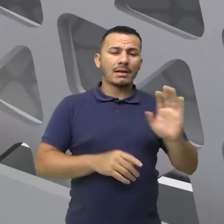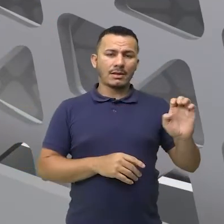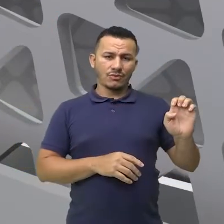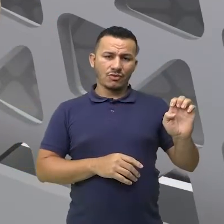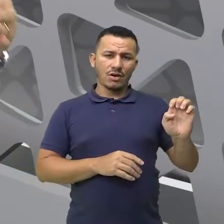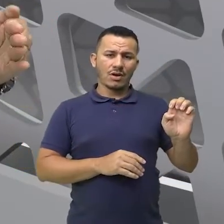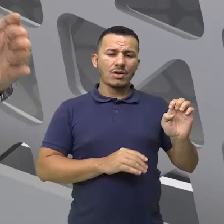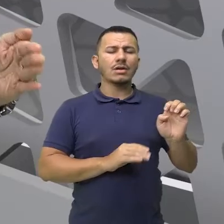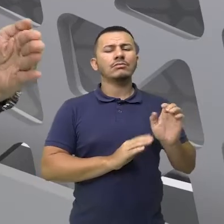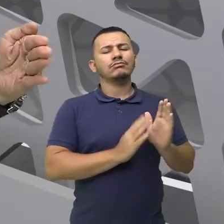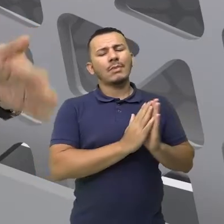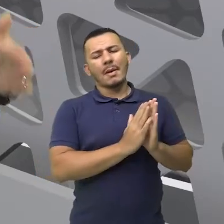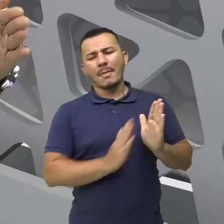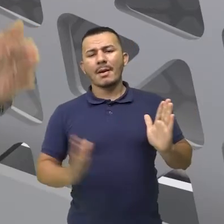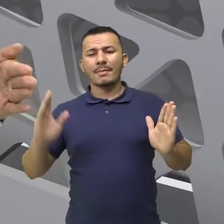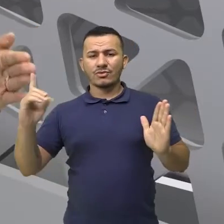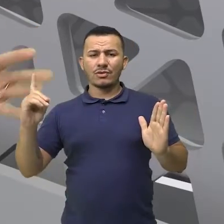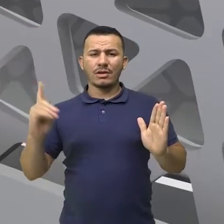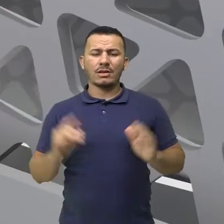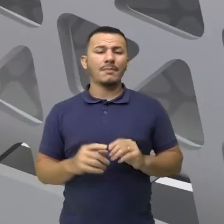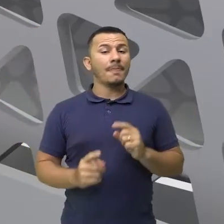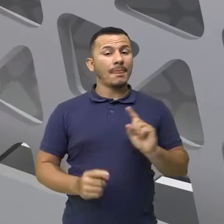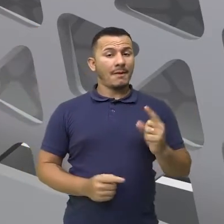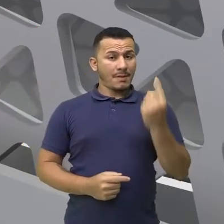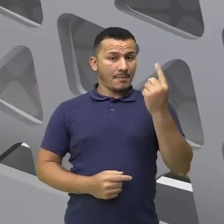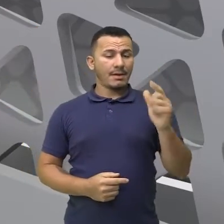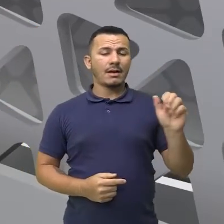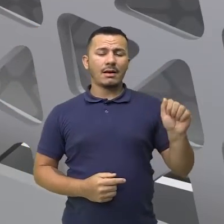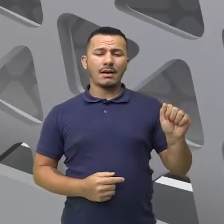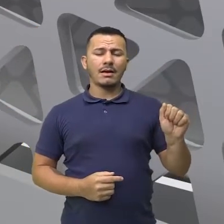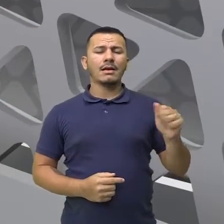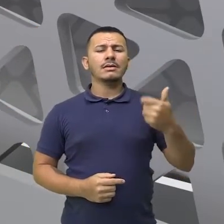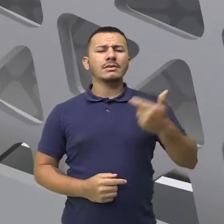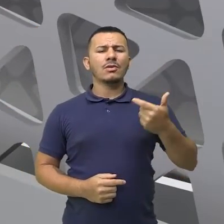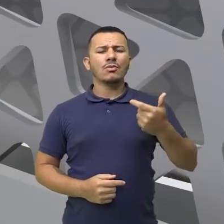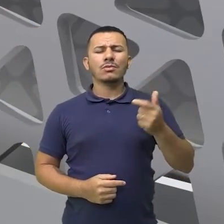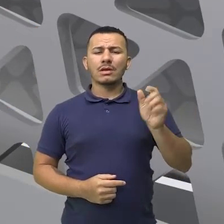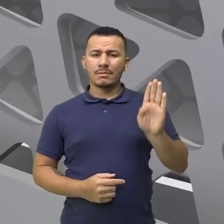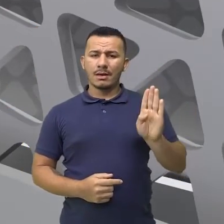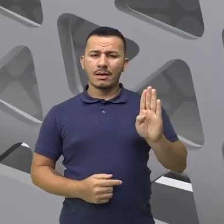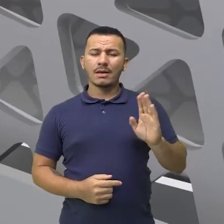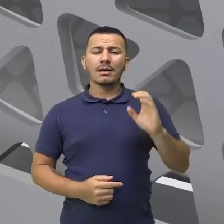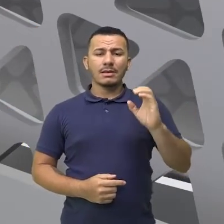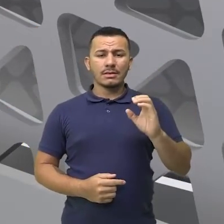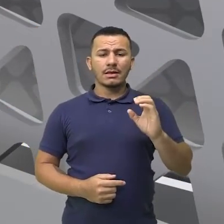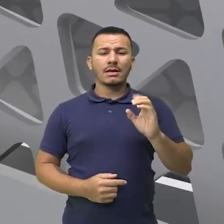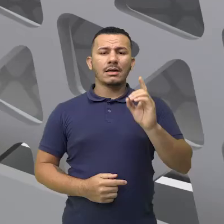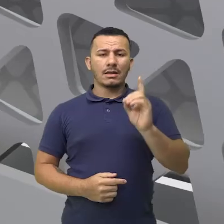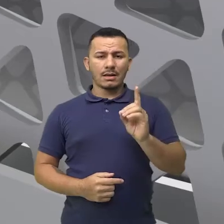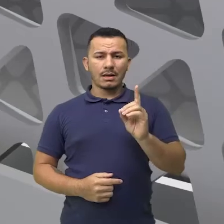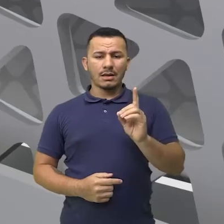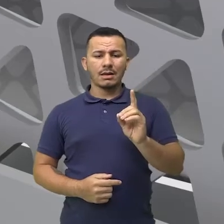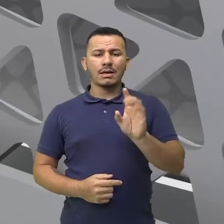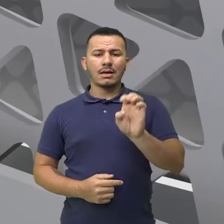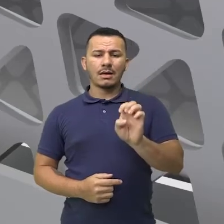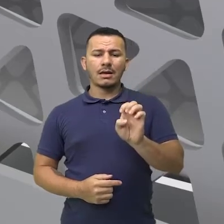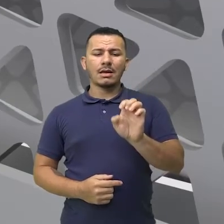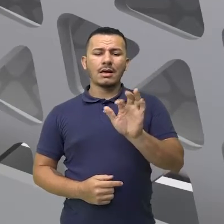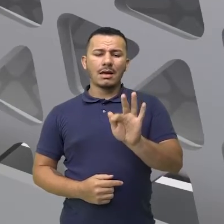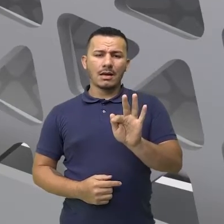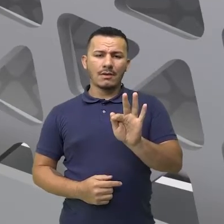para a direita. Qual é a primeira letra? A. Segunda letra, B, C, D,